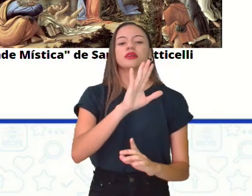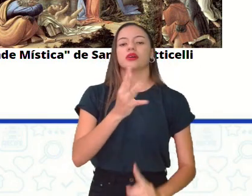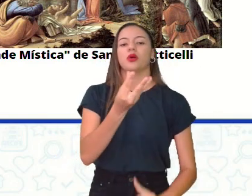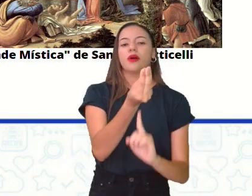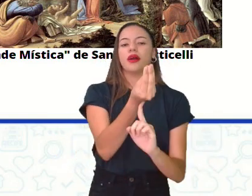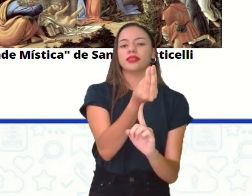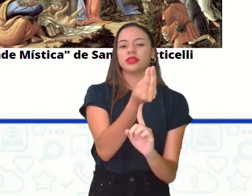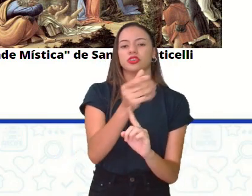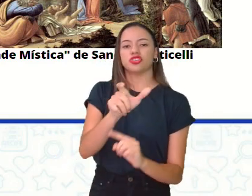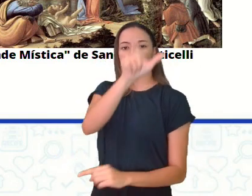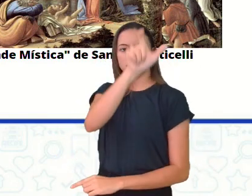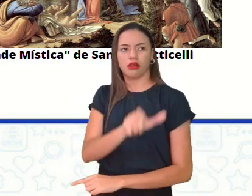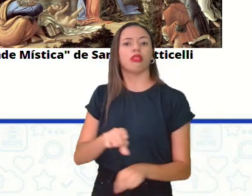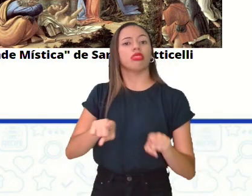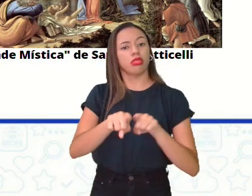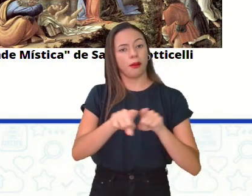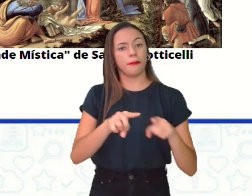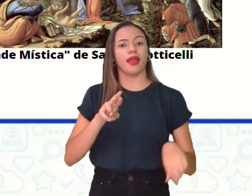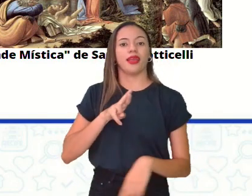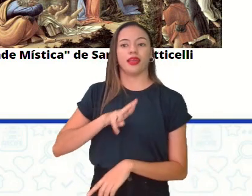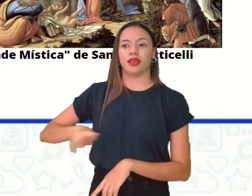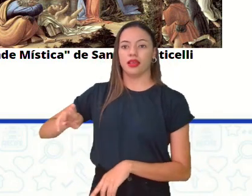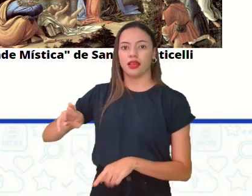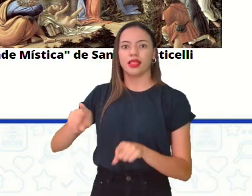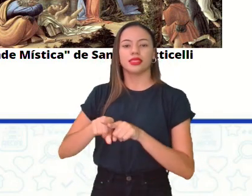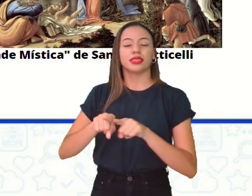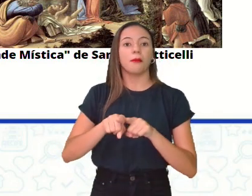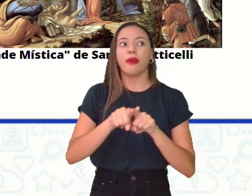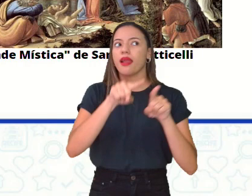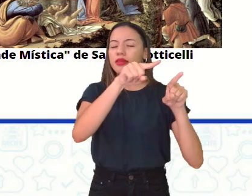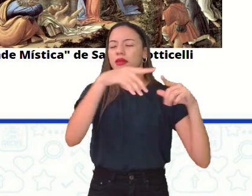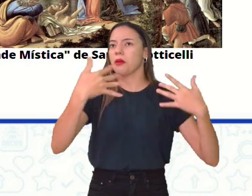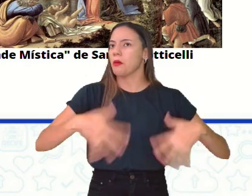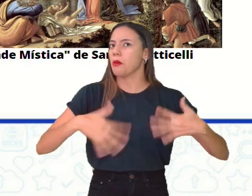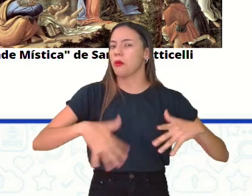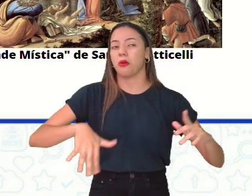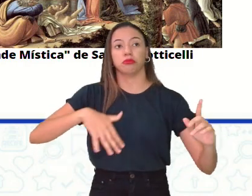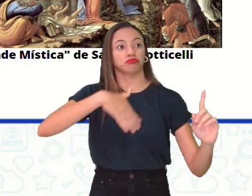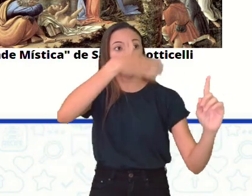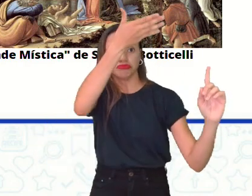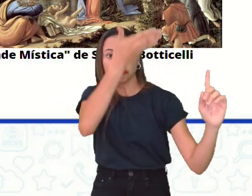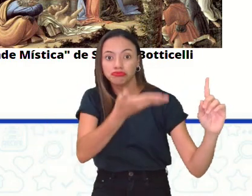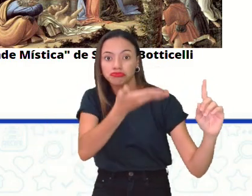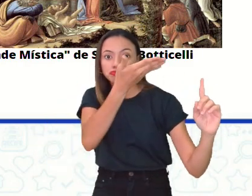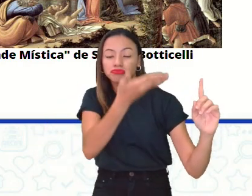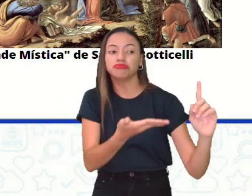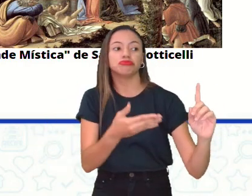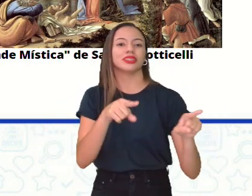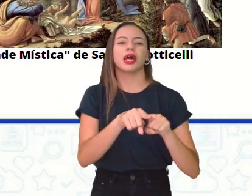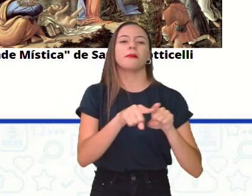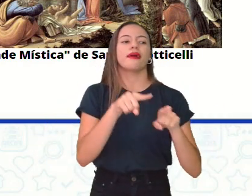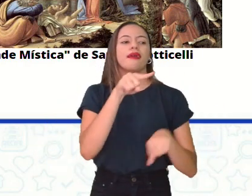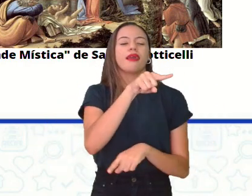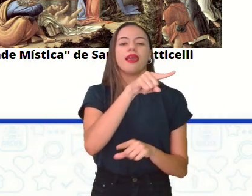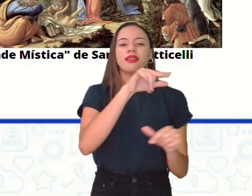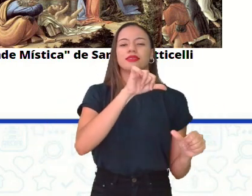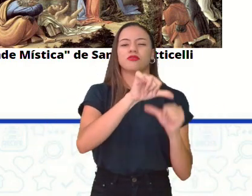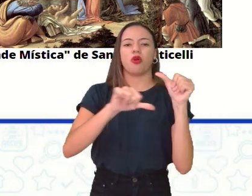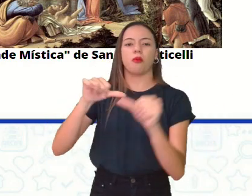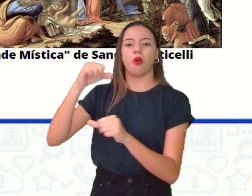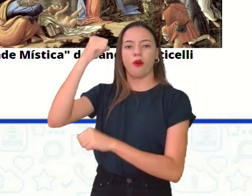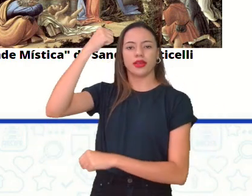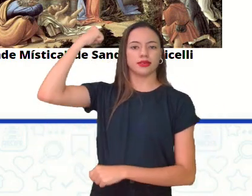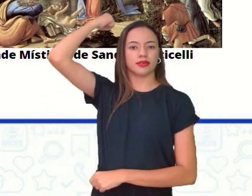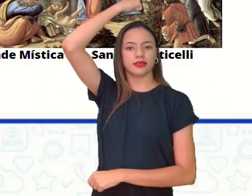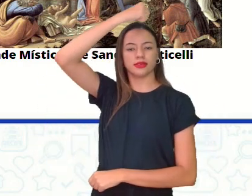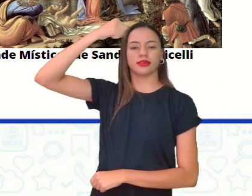que ele também era religioso, e ele era consagrado. Inclusive, ele foi até beatificado, né, na Itália.